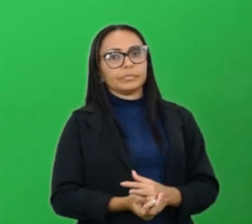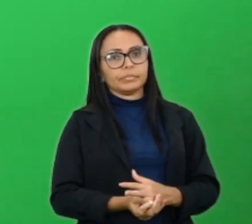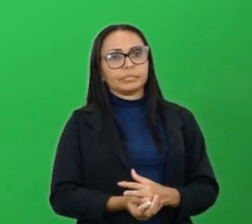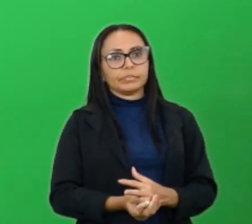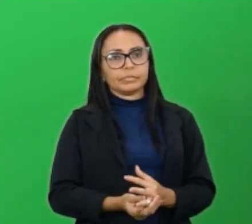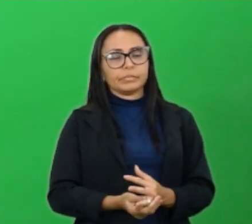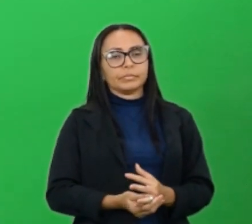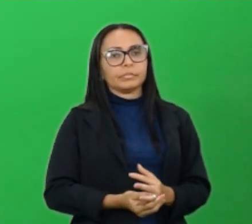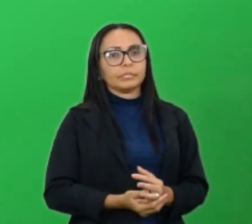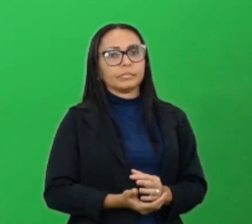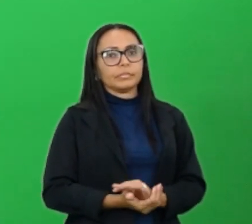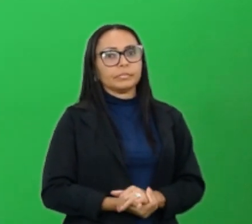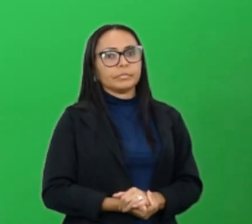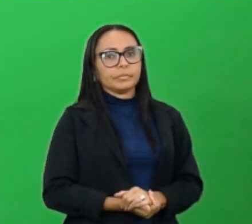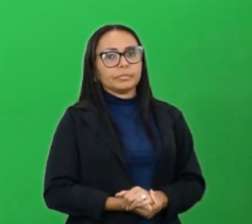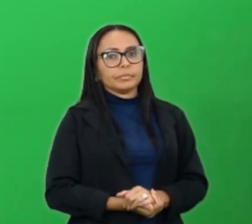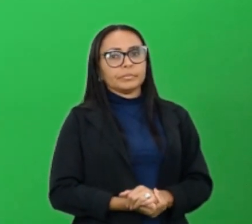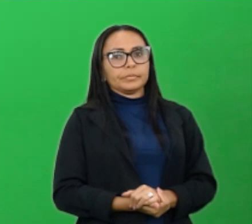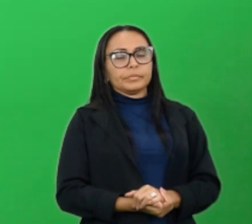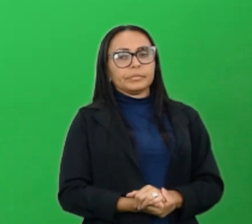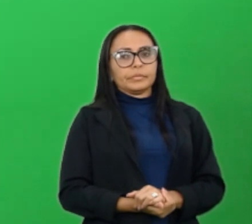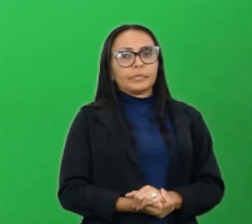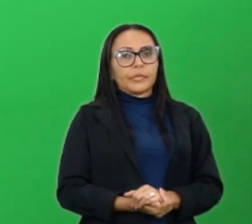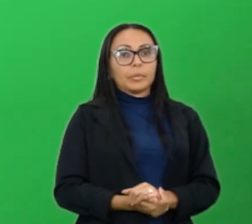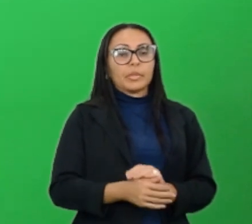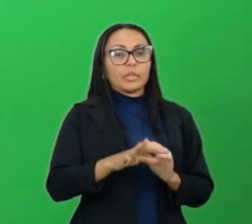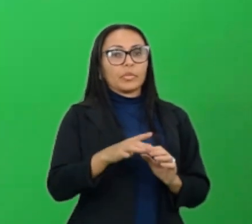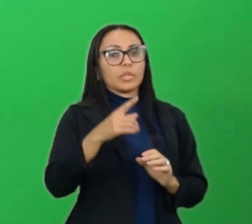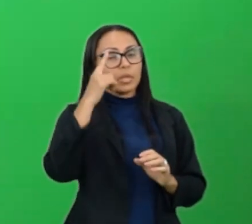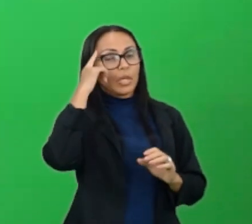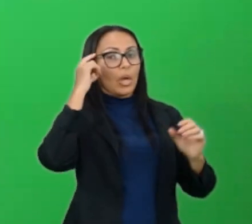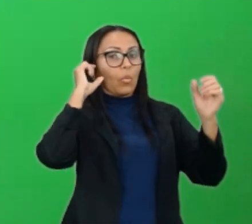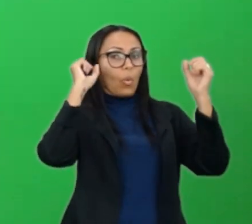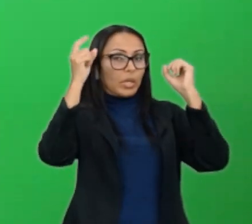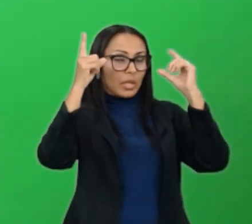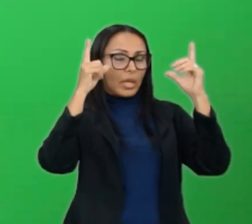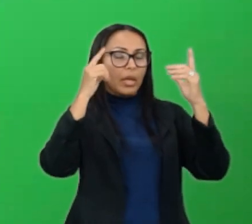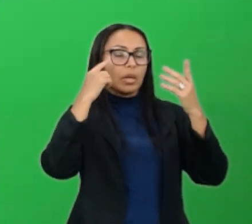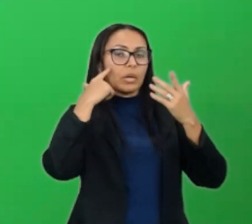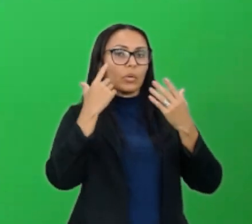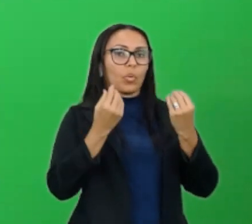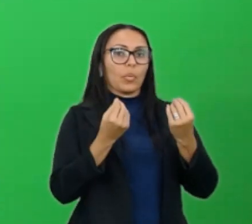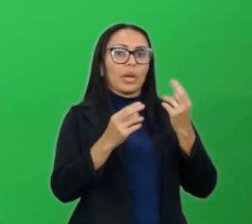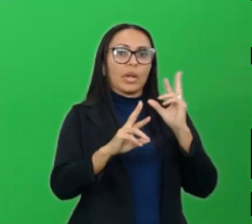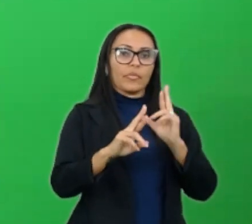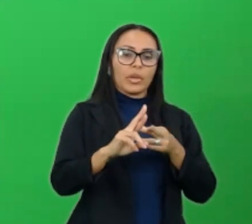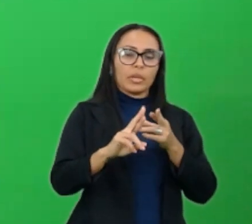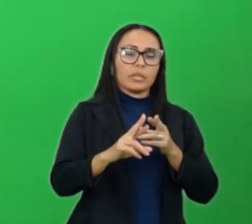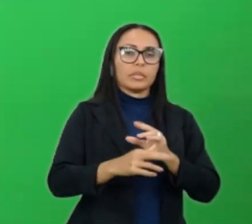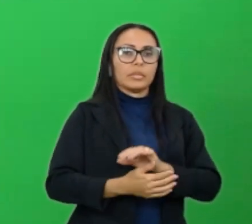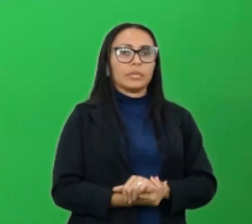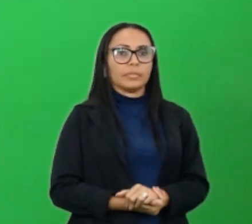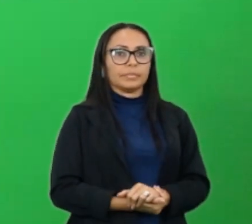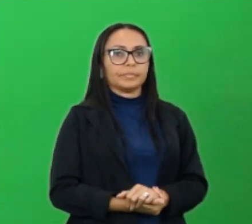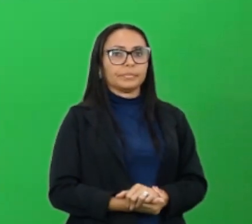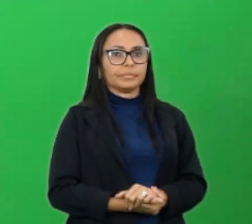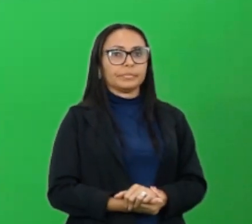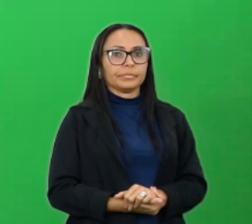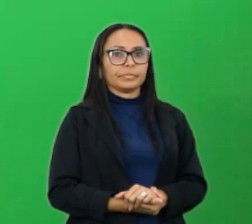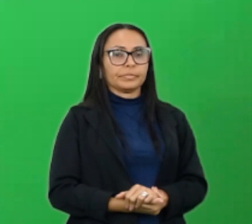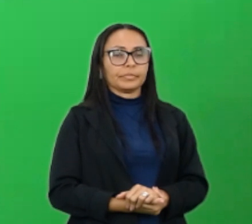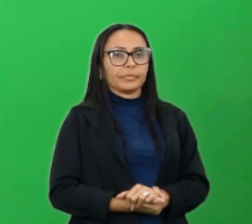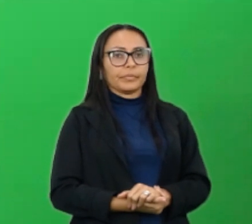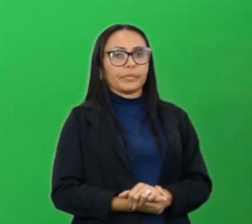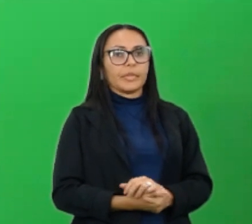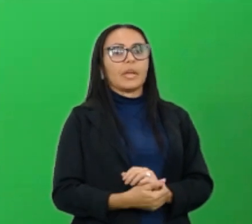cansativo, mas apenas para que vocês tenham uma ideia do que é considerado nessa referência. Ainda nessa referência, né, relativa ao ranking europeu